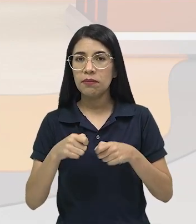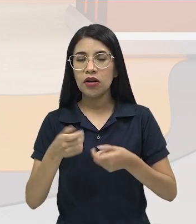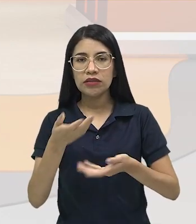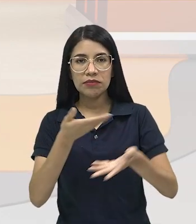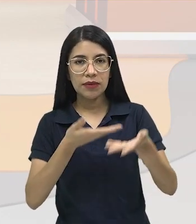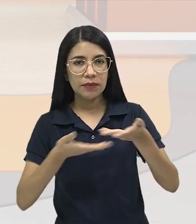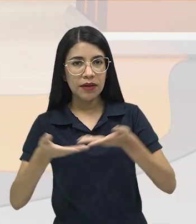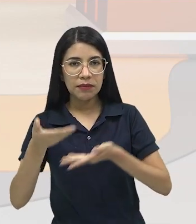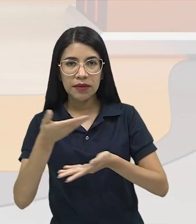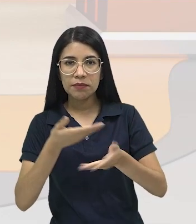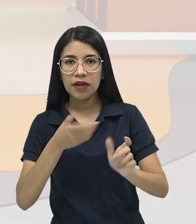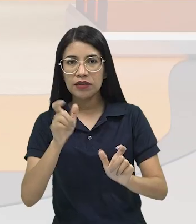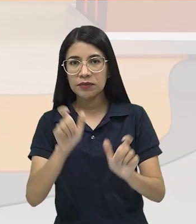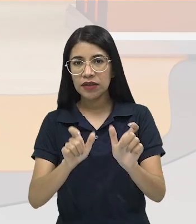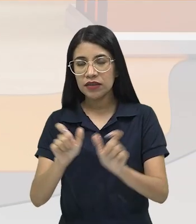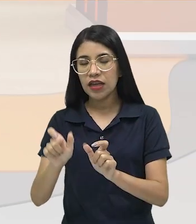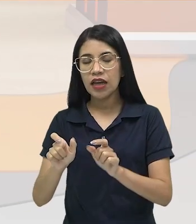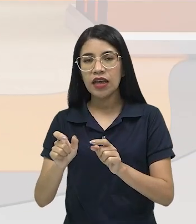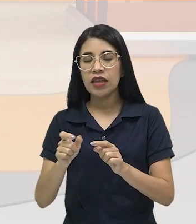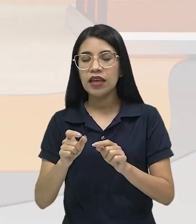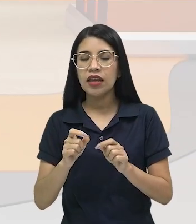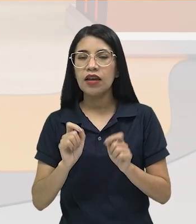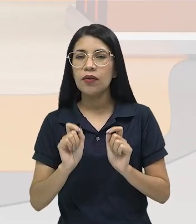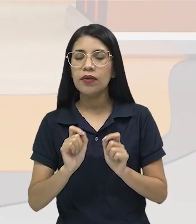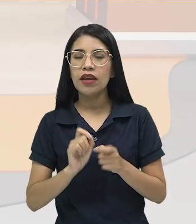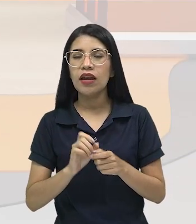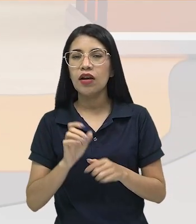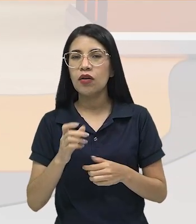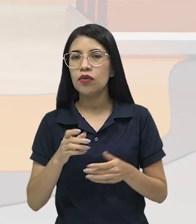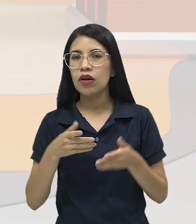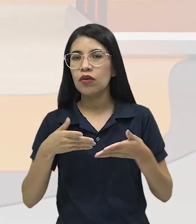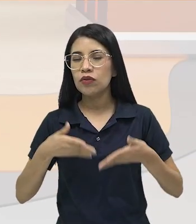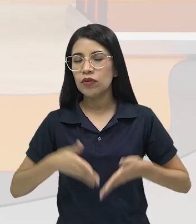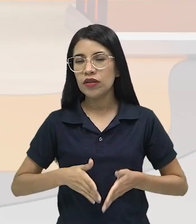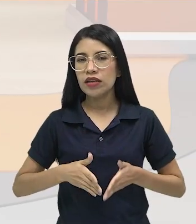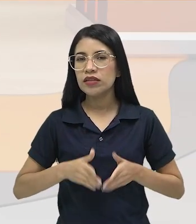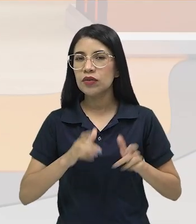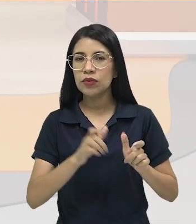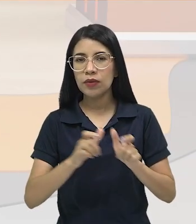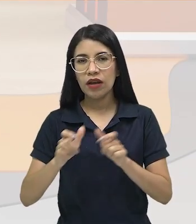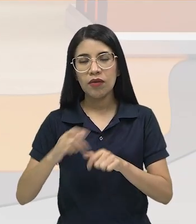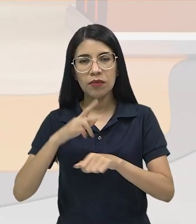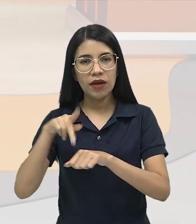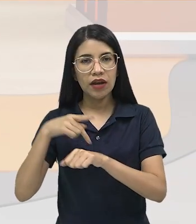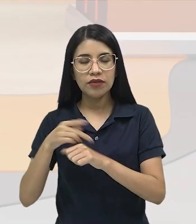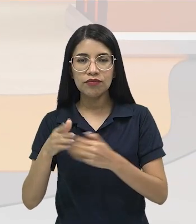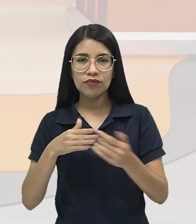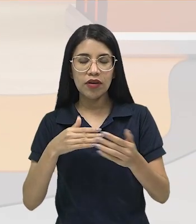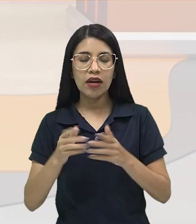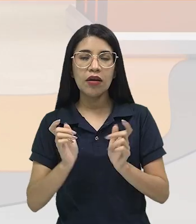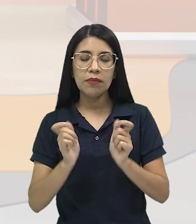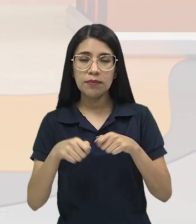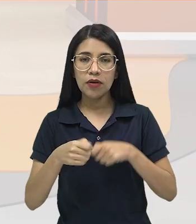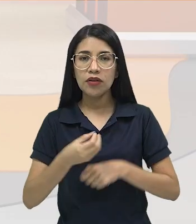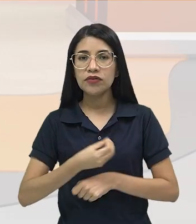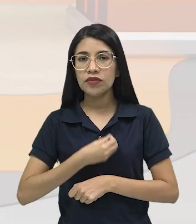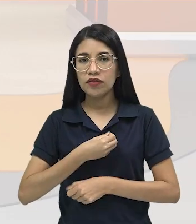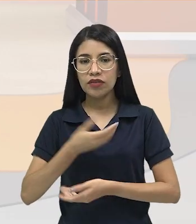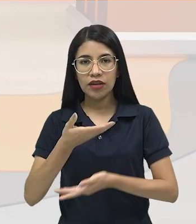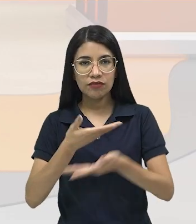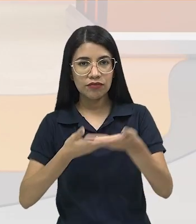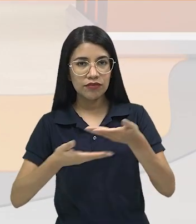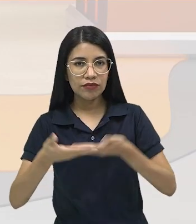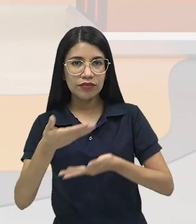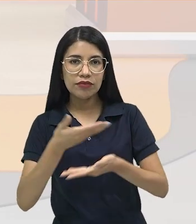outras pessoas, sim, né? Que não importa sua origem, se era brasileiro, se era português, se era indígena, que era possível uma convivência